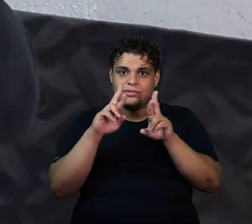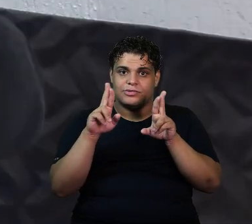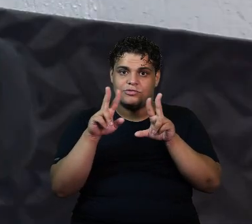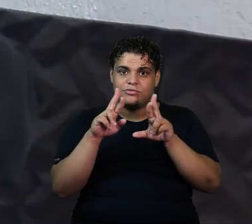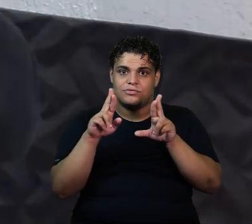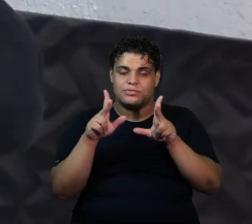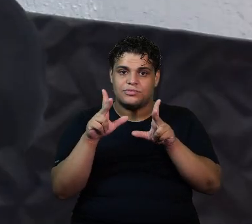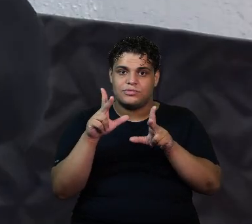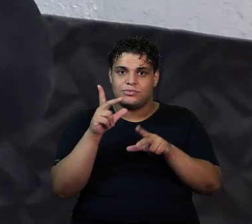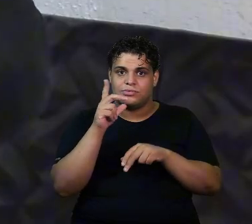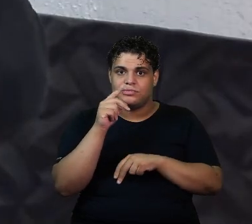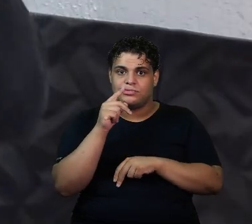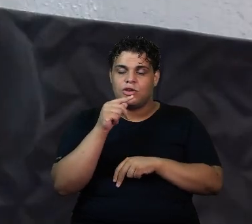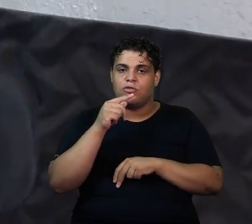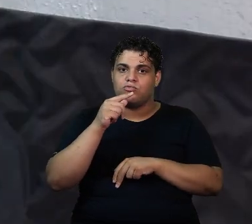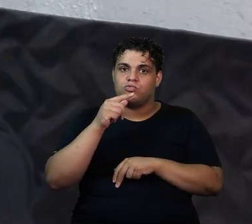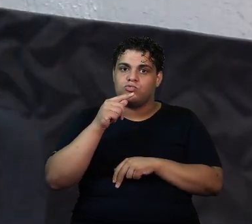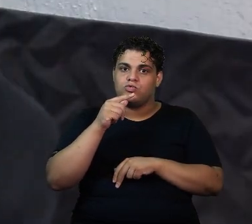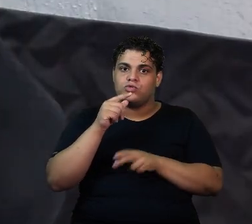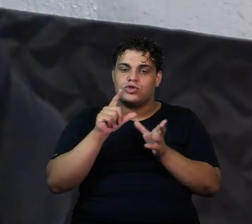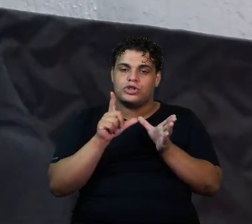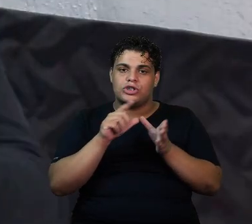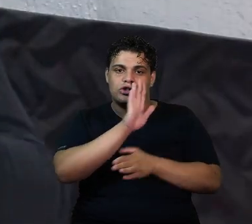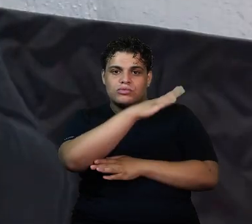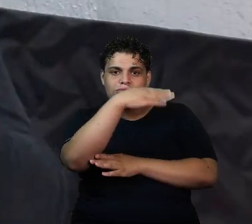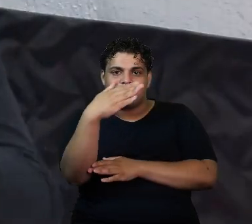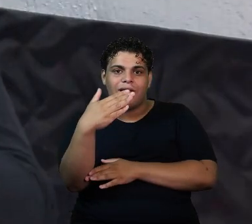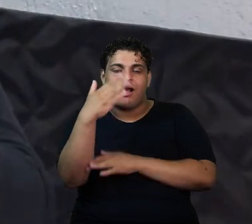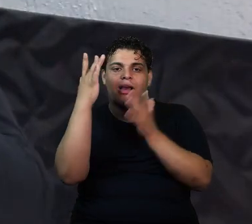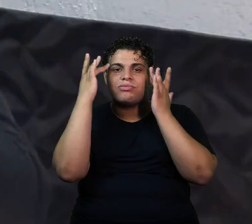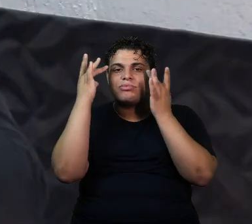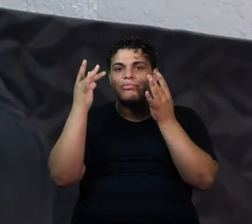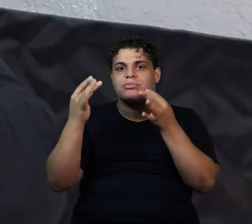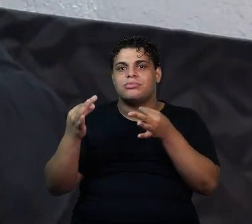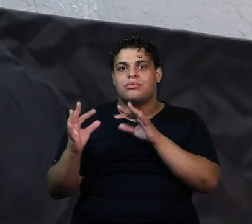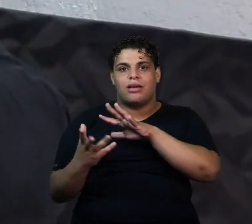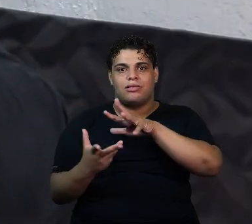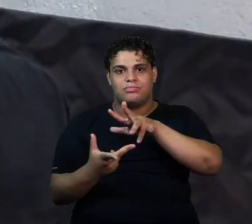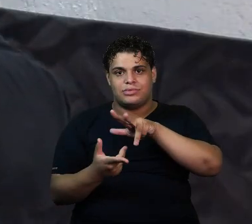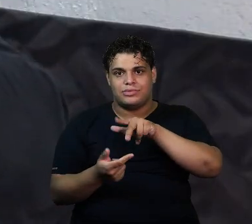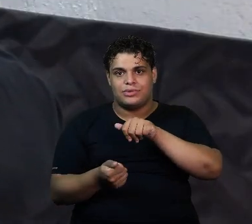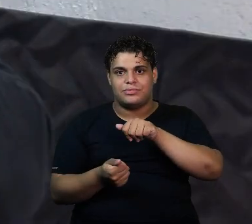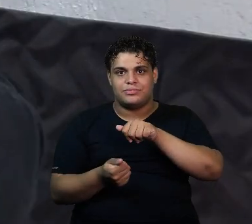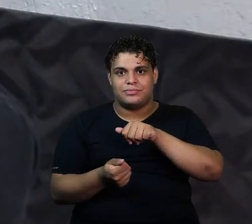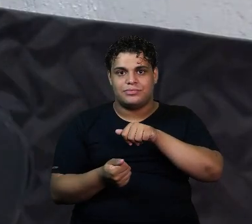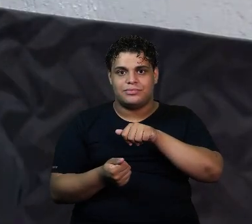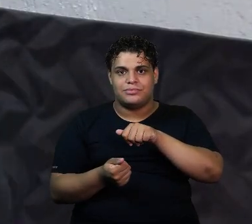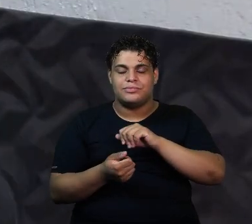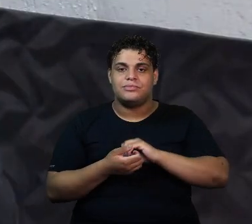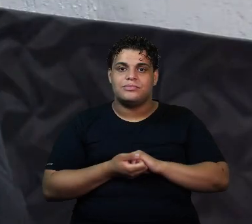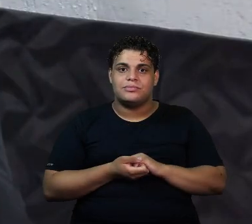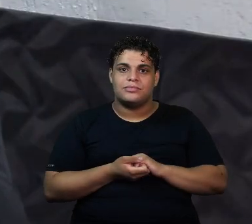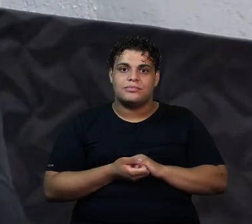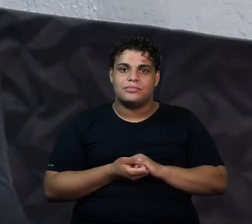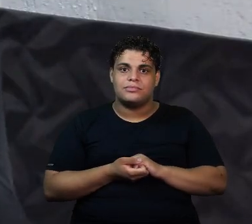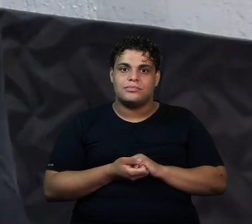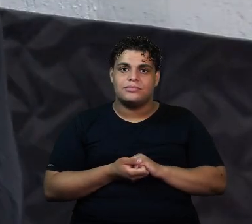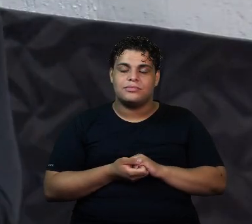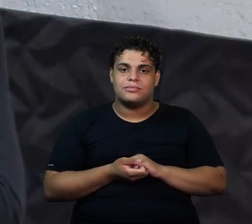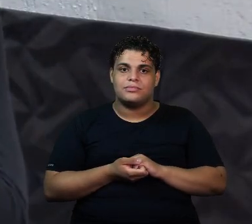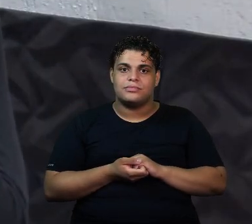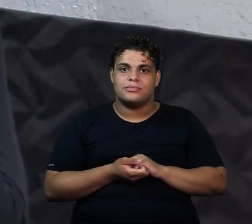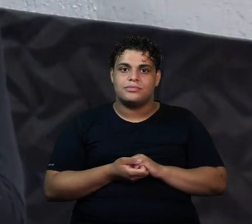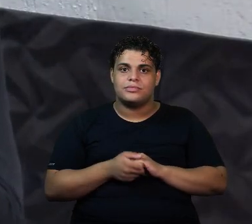que oceano, conscientização ambiental, que é o que a gente está falando aqui, que é quando o Bolhão e o Sargento